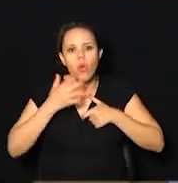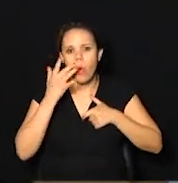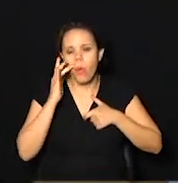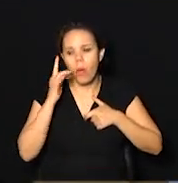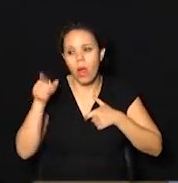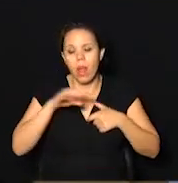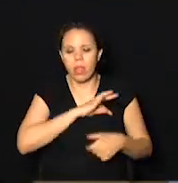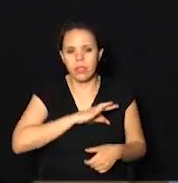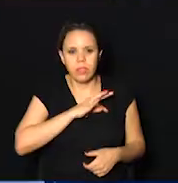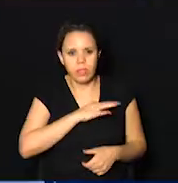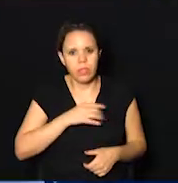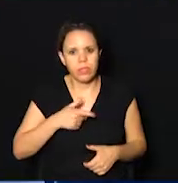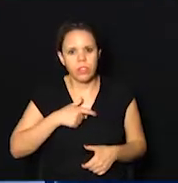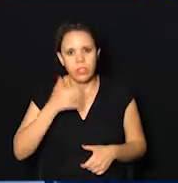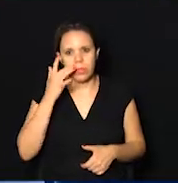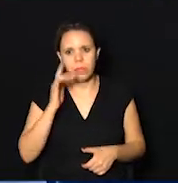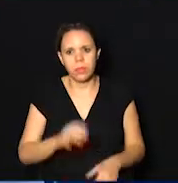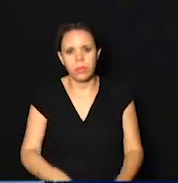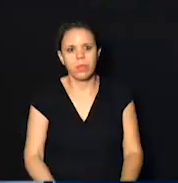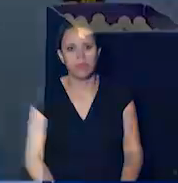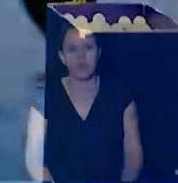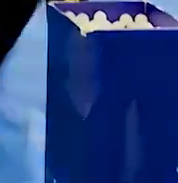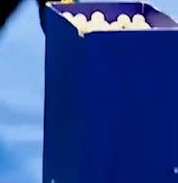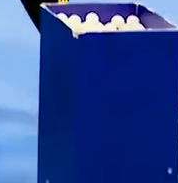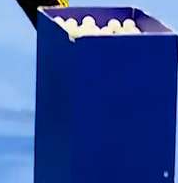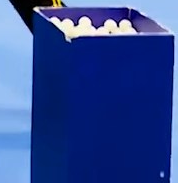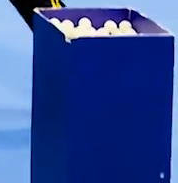olho ele quer se ele técnico medalha de ouro